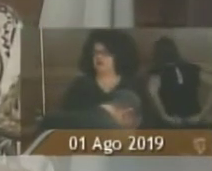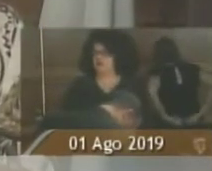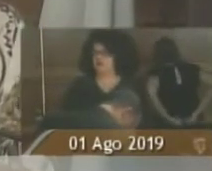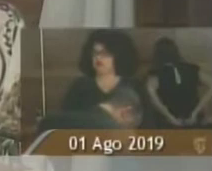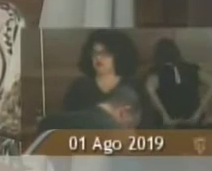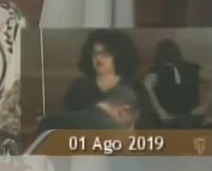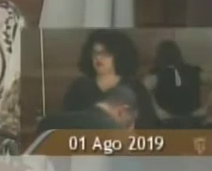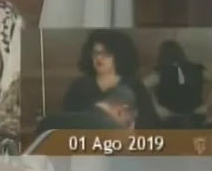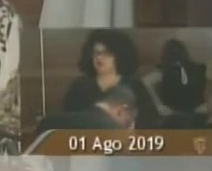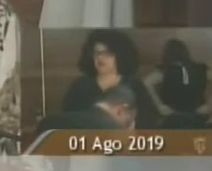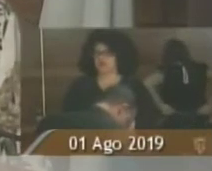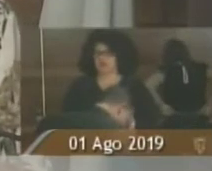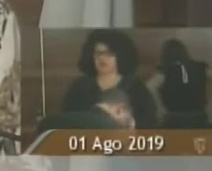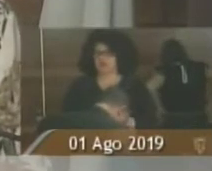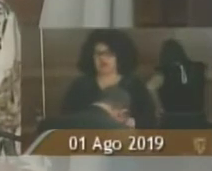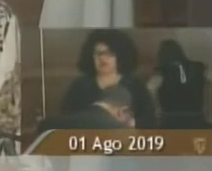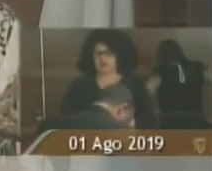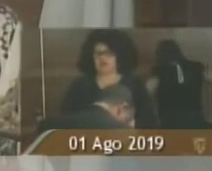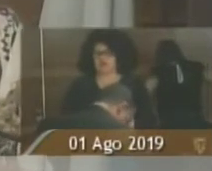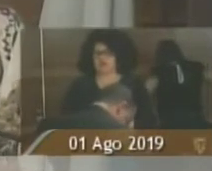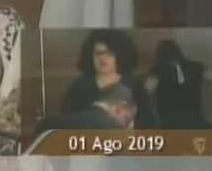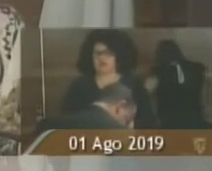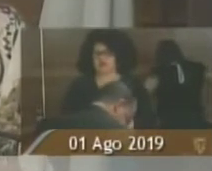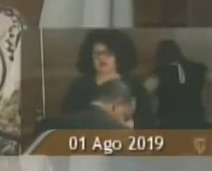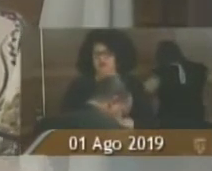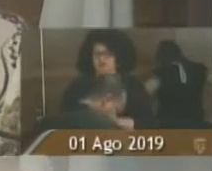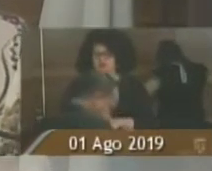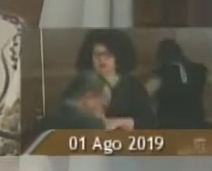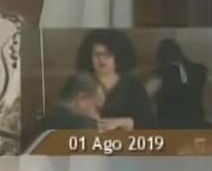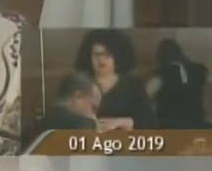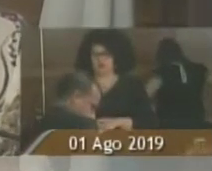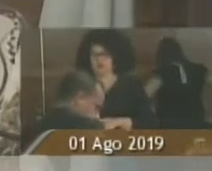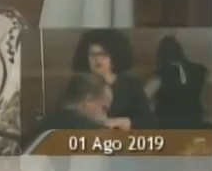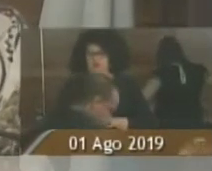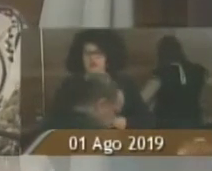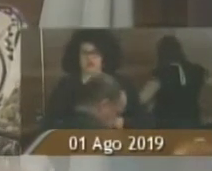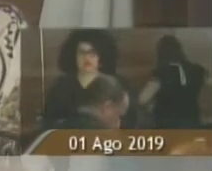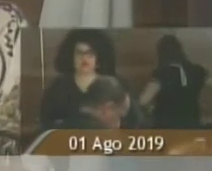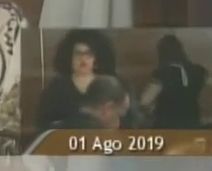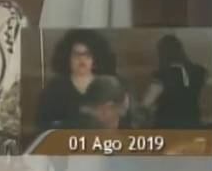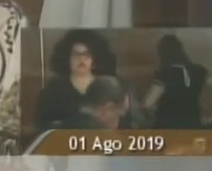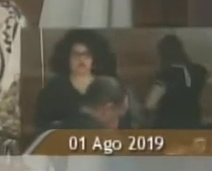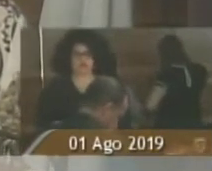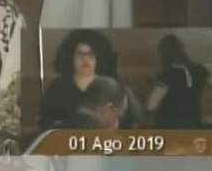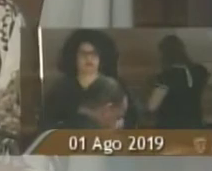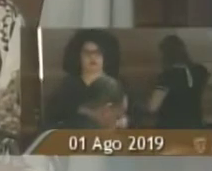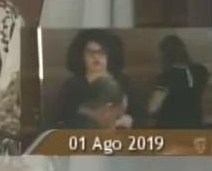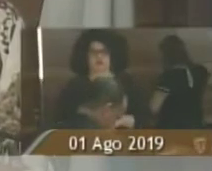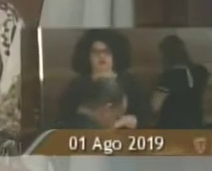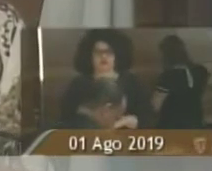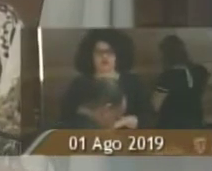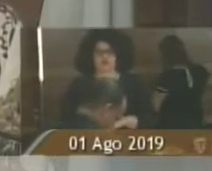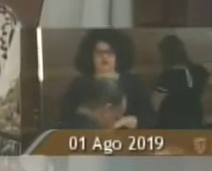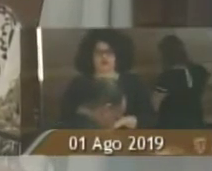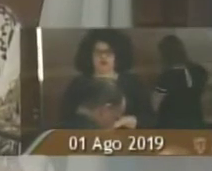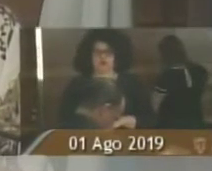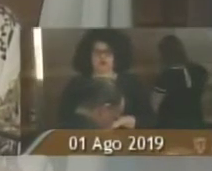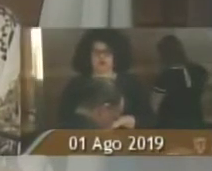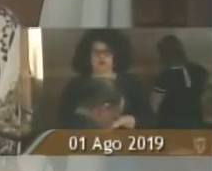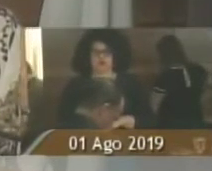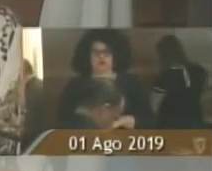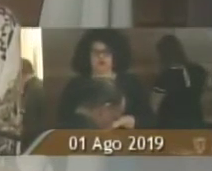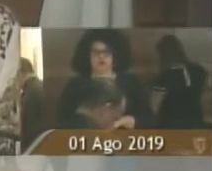recesso, né? O recesso é apenas de sessão, né? Das sessões, porque a